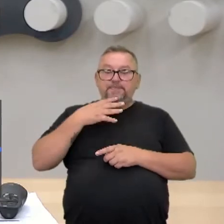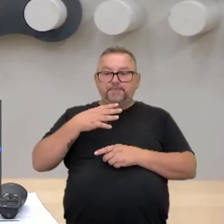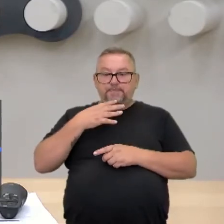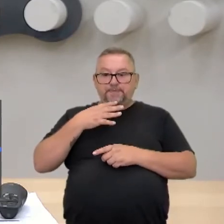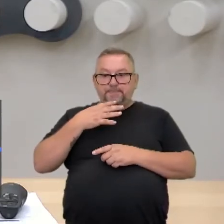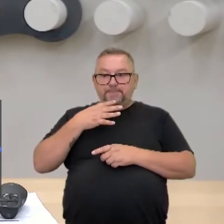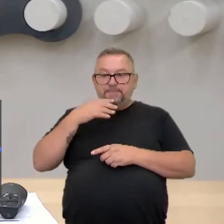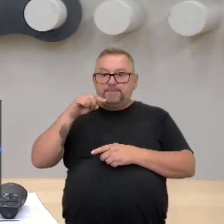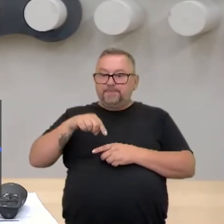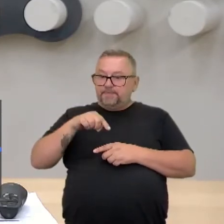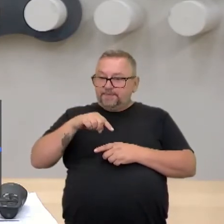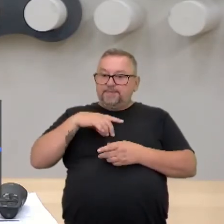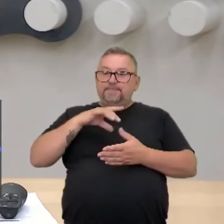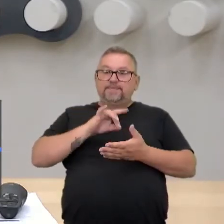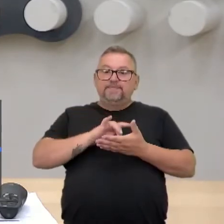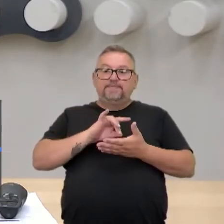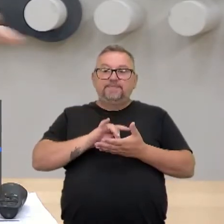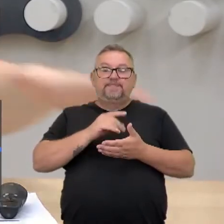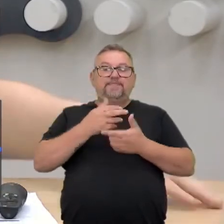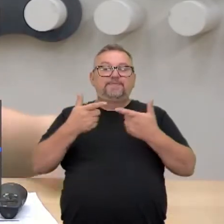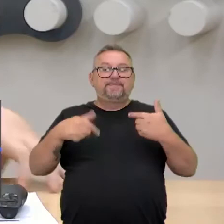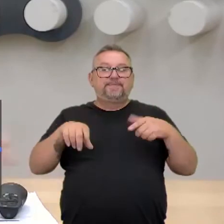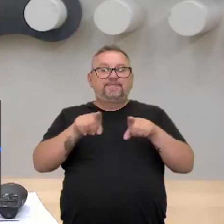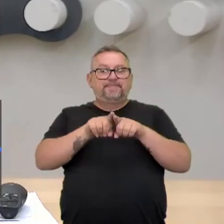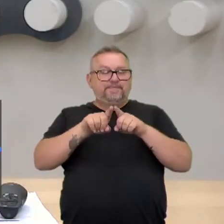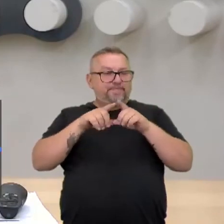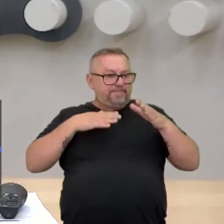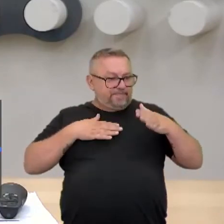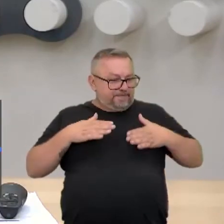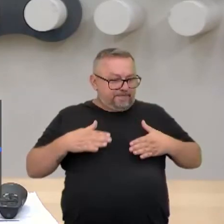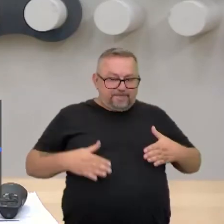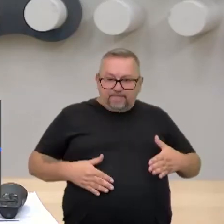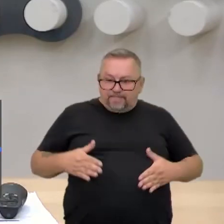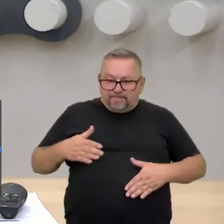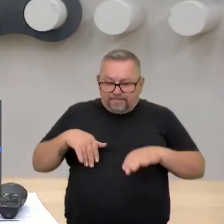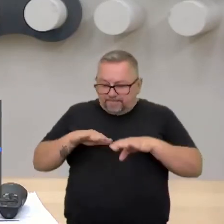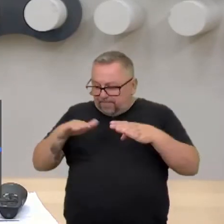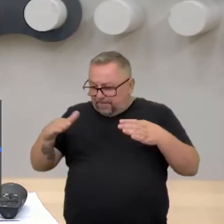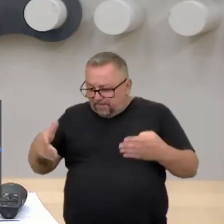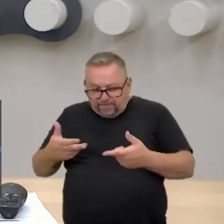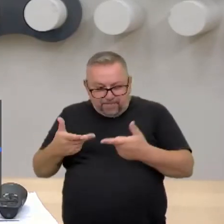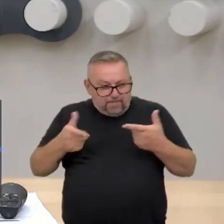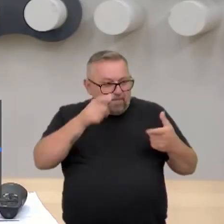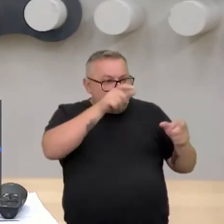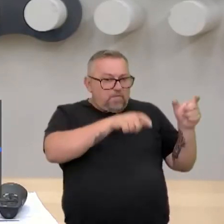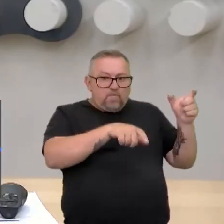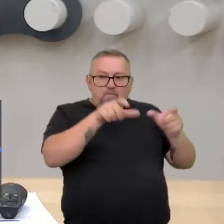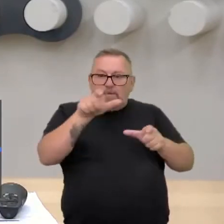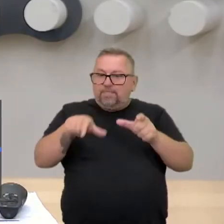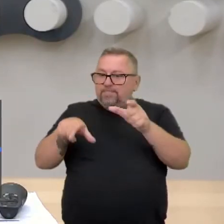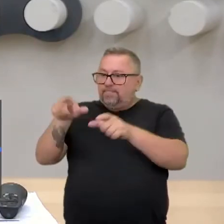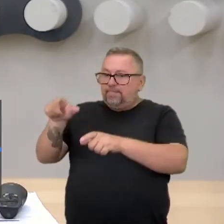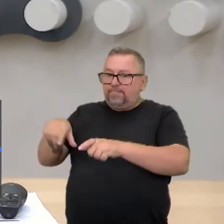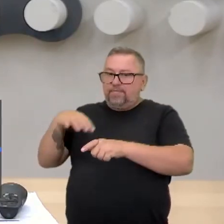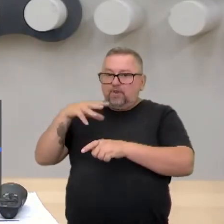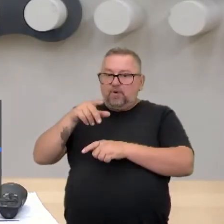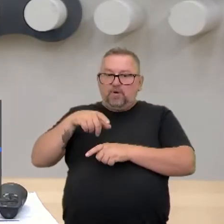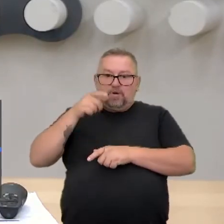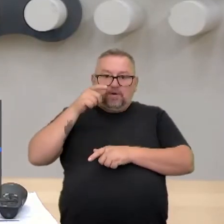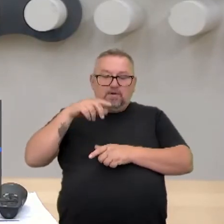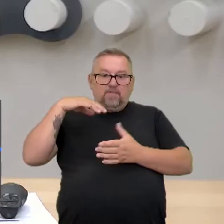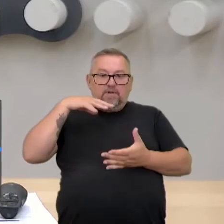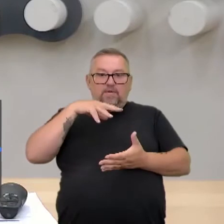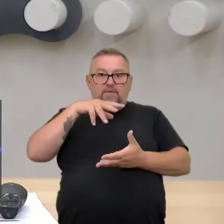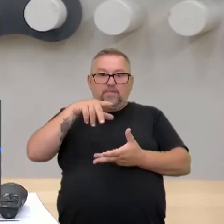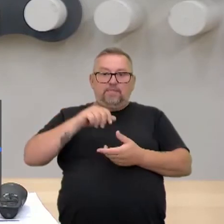aqui a nossa realidade as coisas físicas o nosso corpo as outras pessoas enfim tudo isso que a gente chama